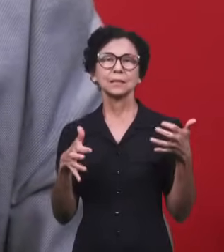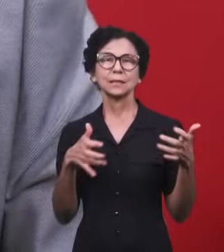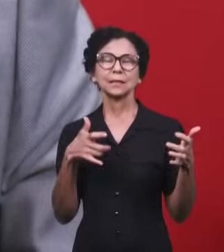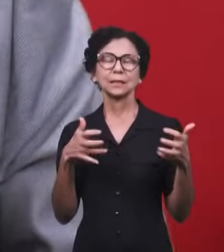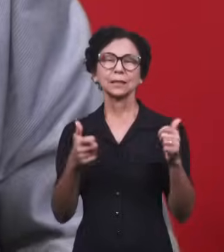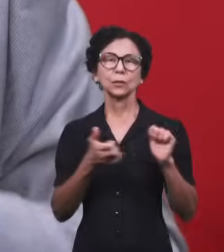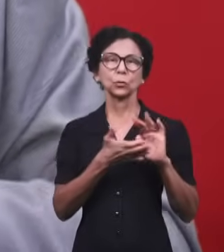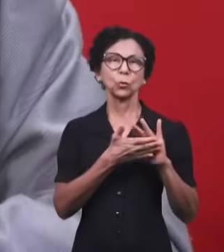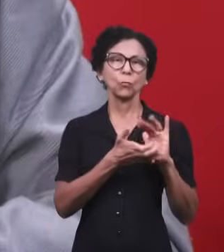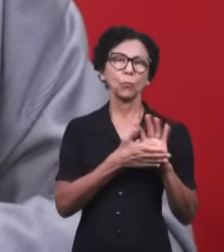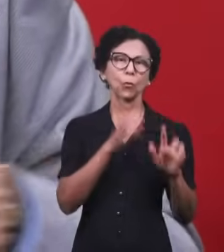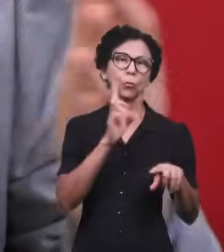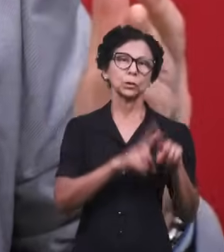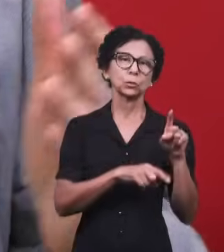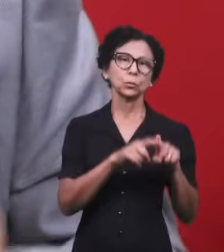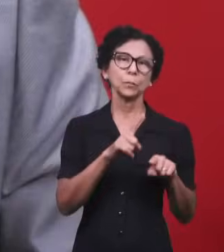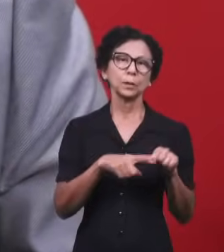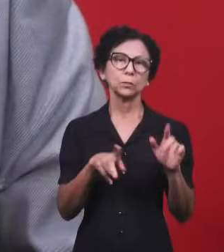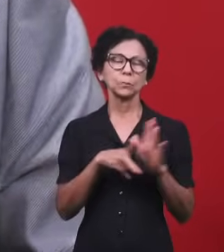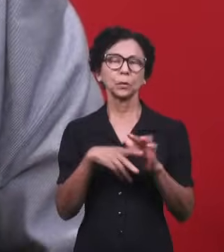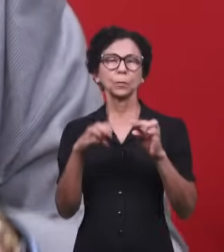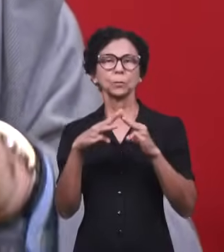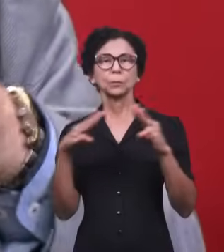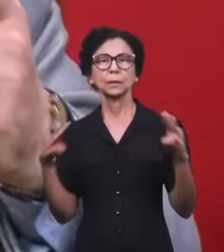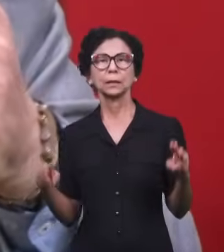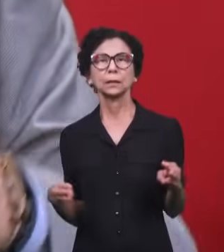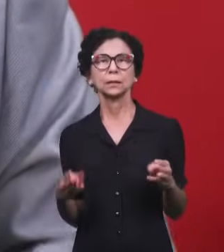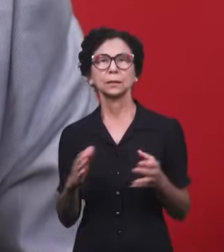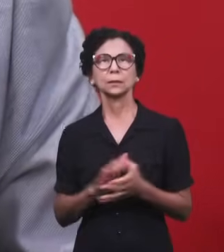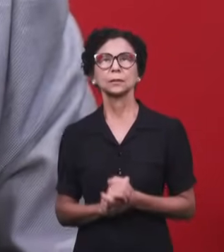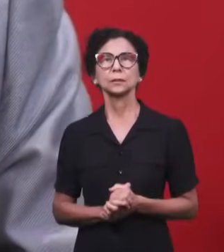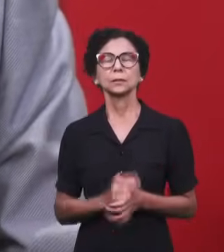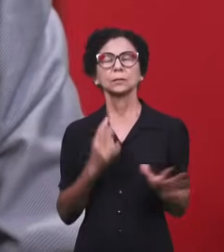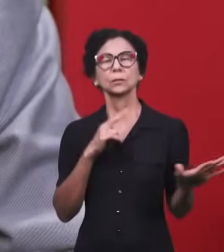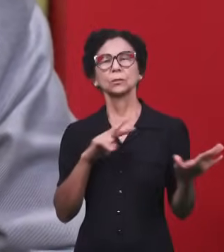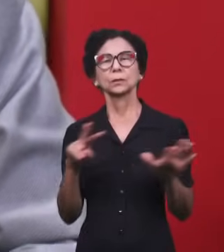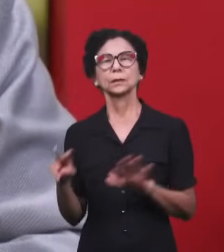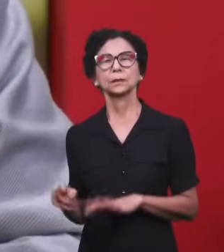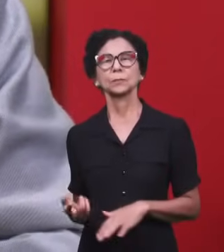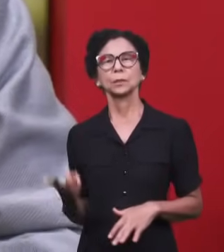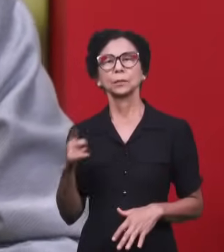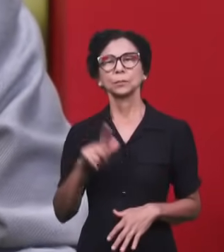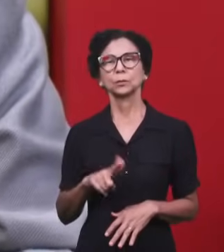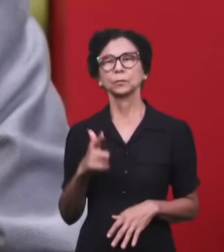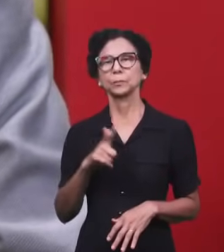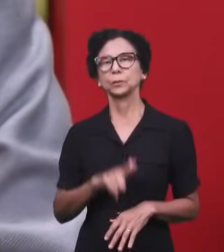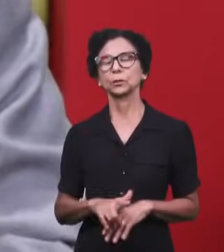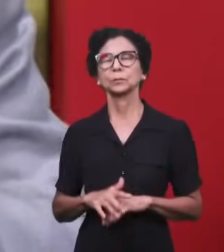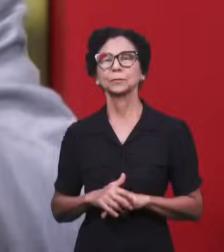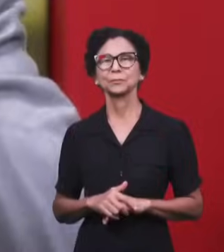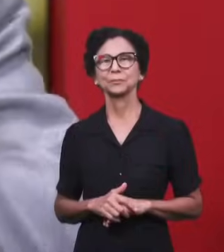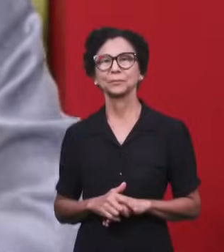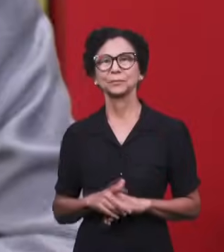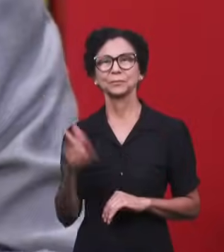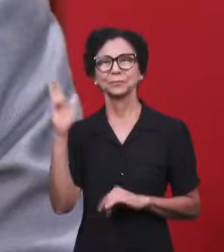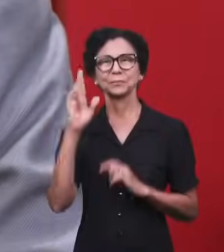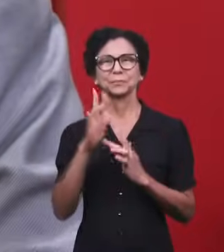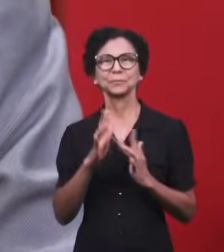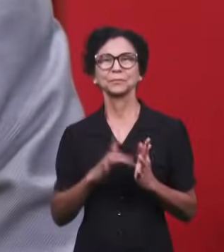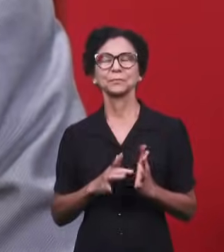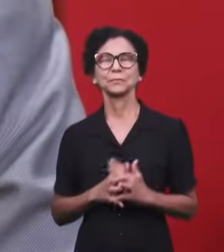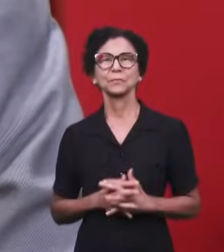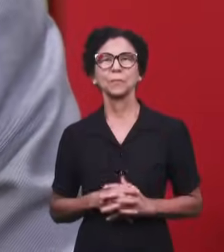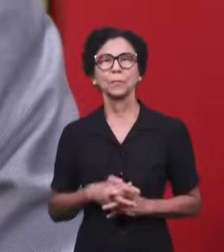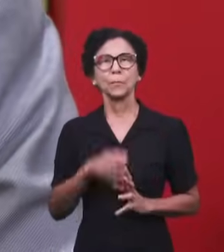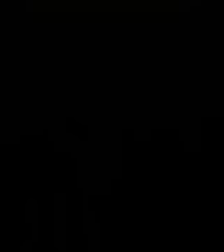Serenata Manaim. São programações especiais da sexta-feira que são reprisadas ao longo da semana para quem assiste no canal 126. Deus abençoe, a